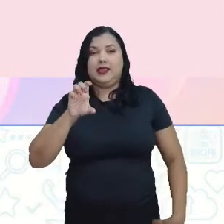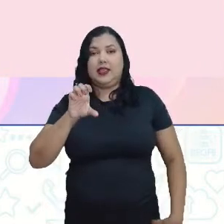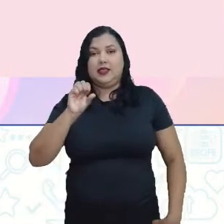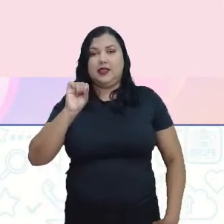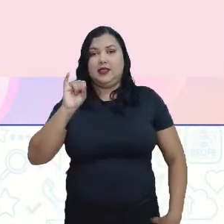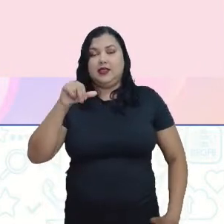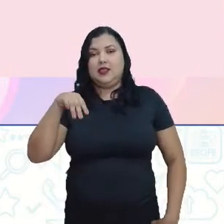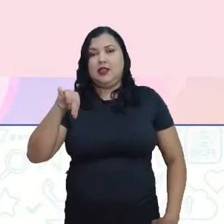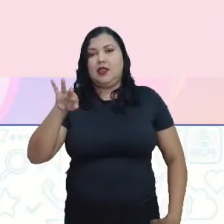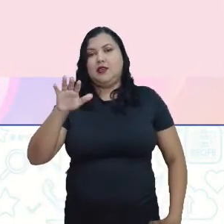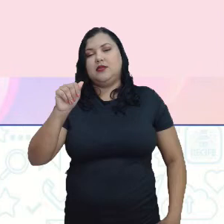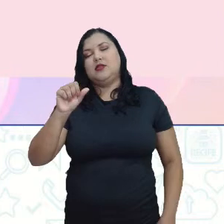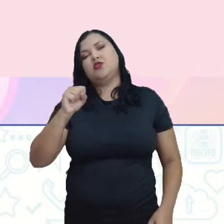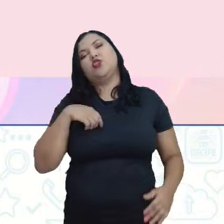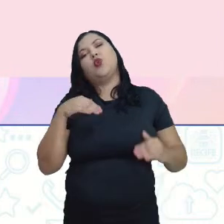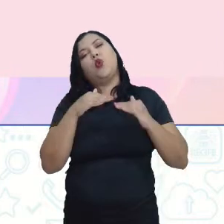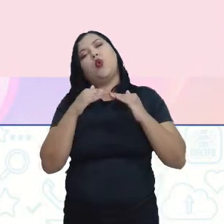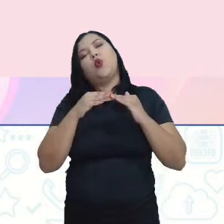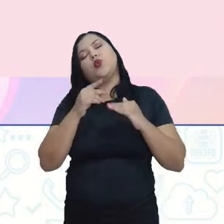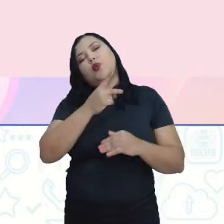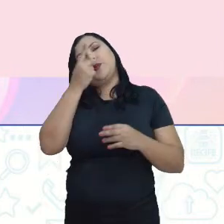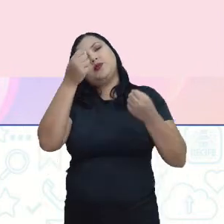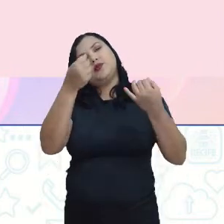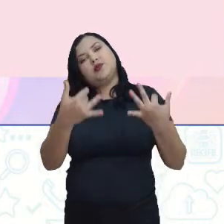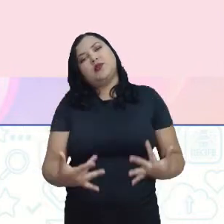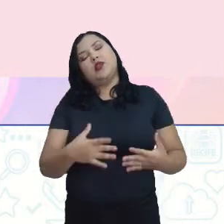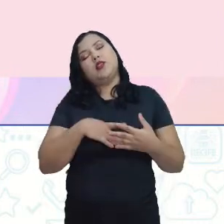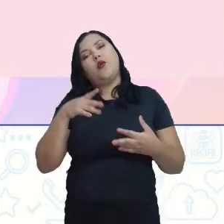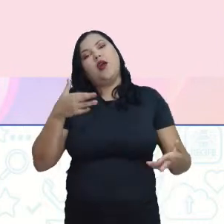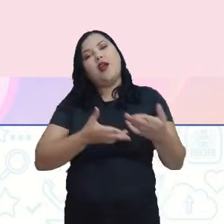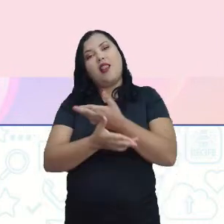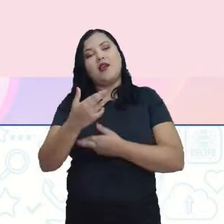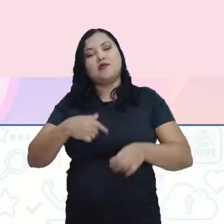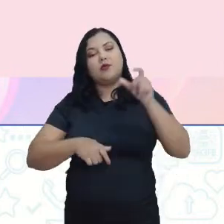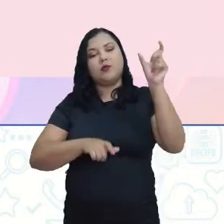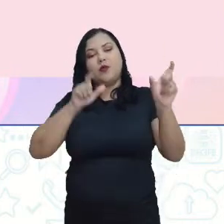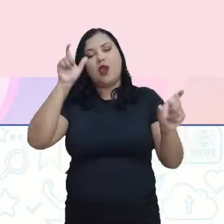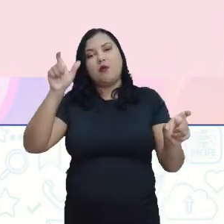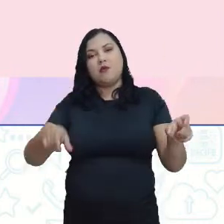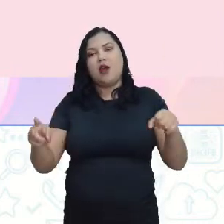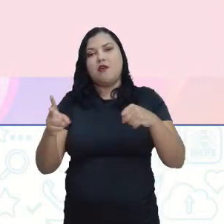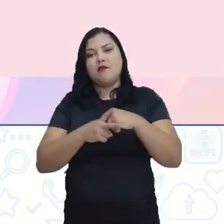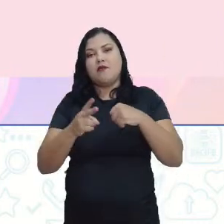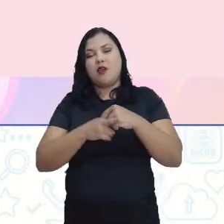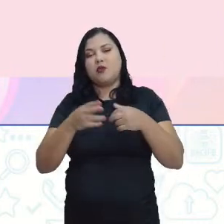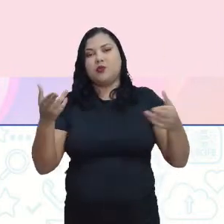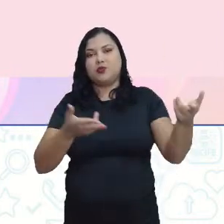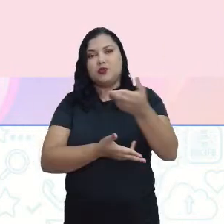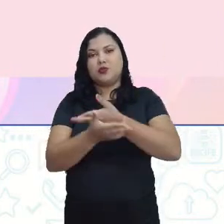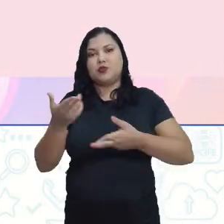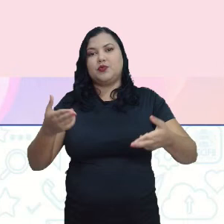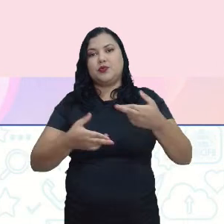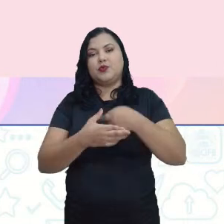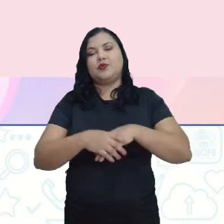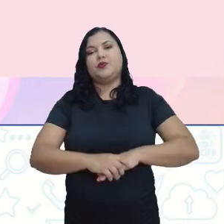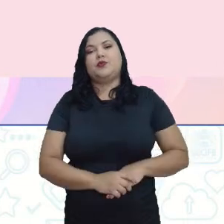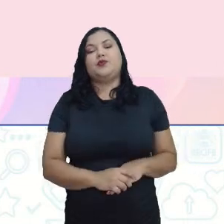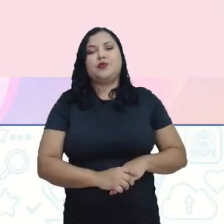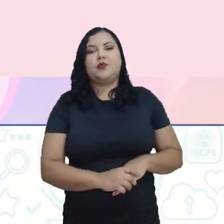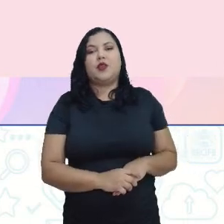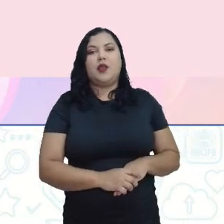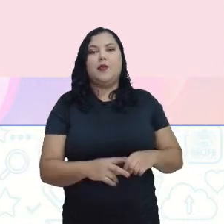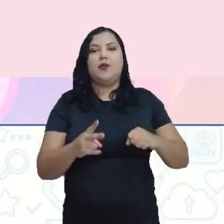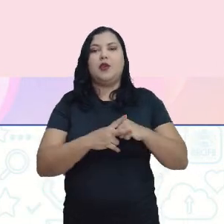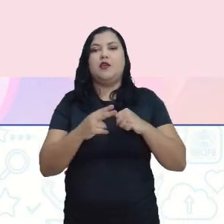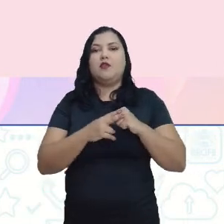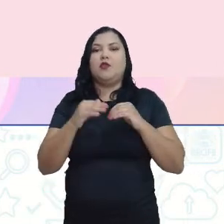aquela pessoa com quem se fala. É sempre assim, a relação da pessoa com o verbo, porque o verbo concorda obrigatoriamente